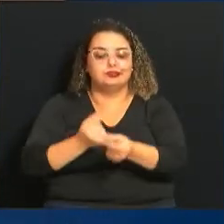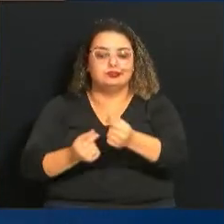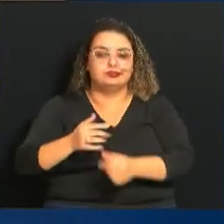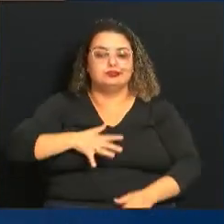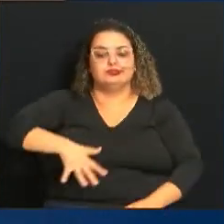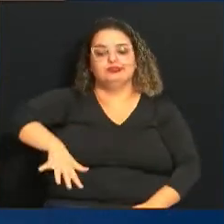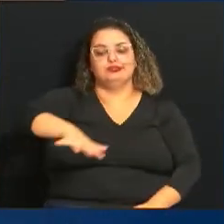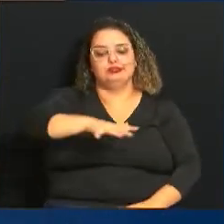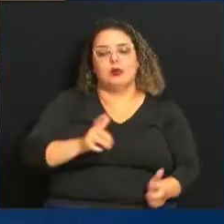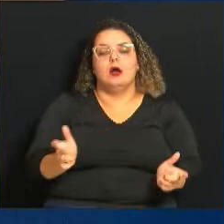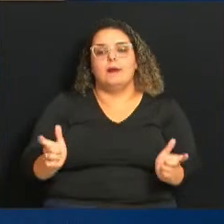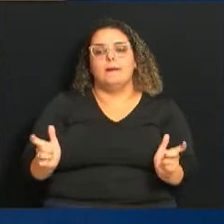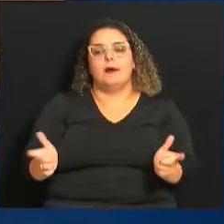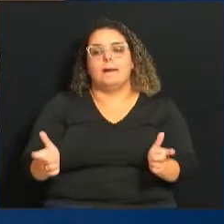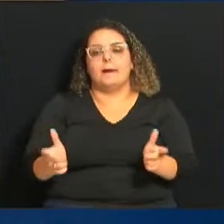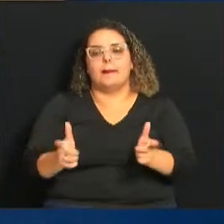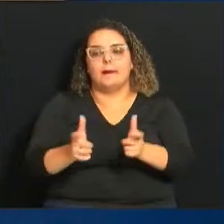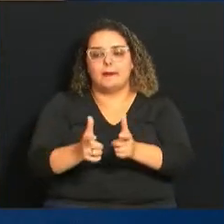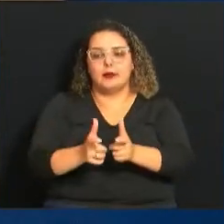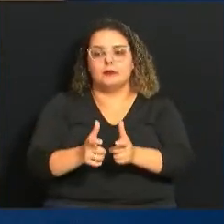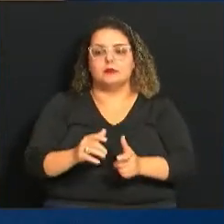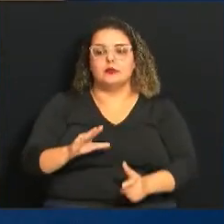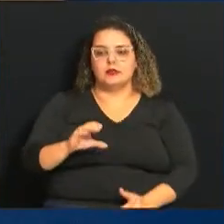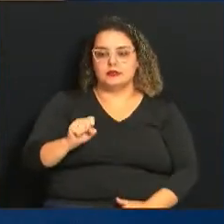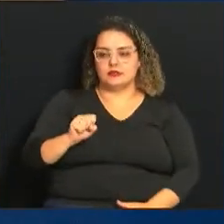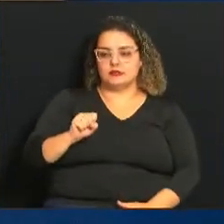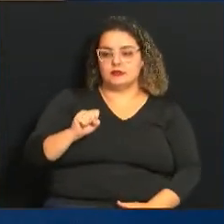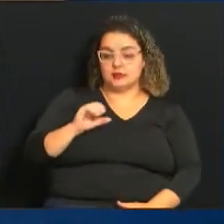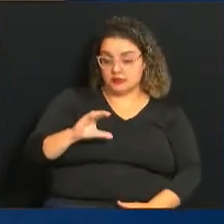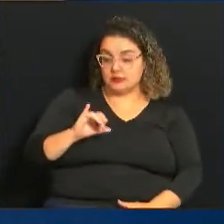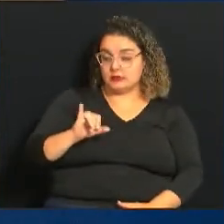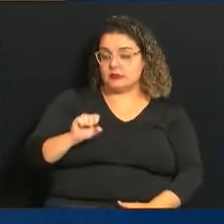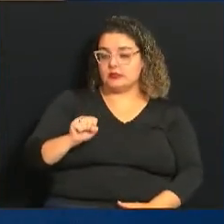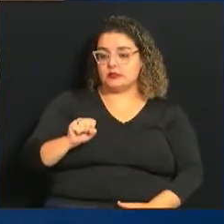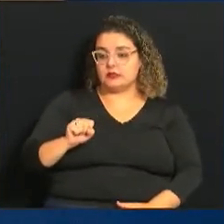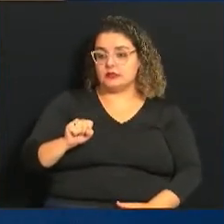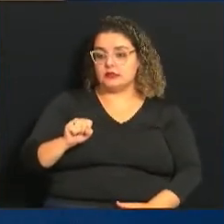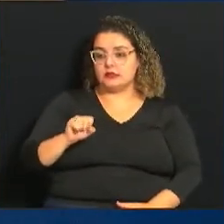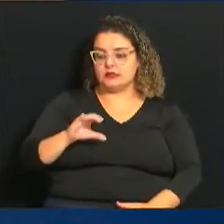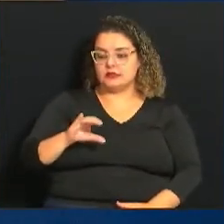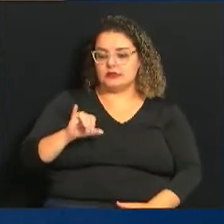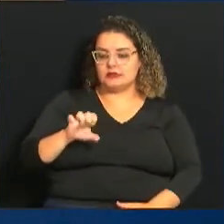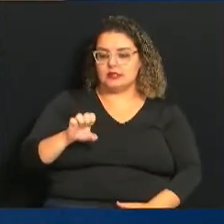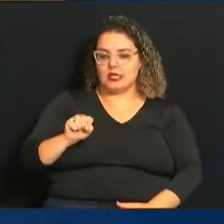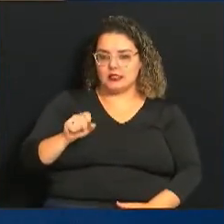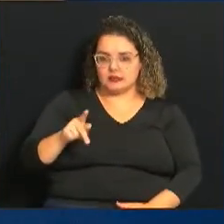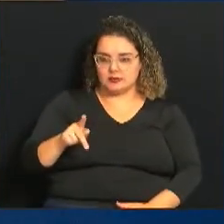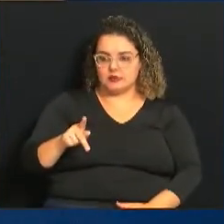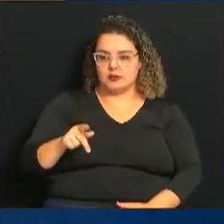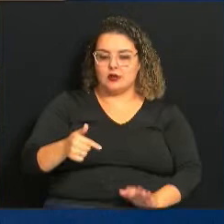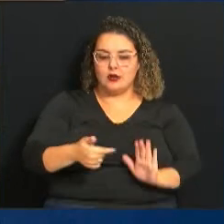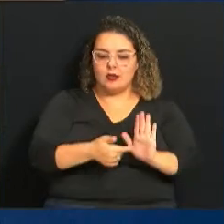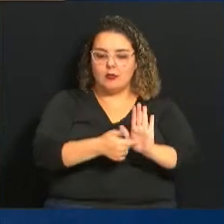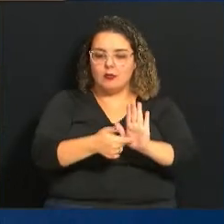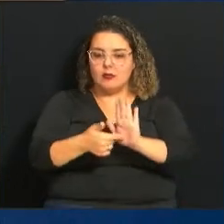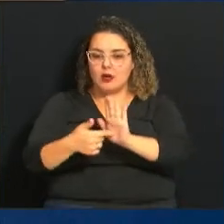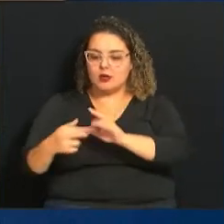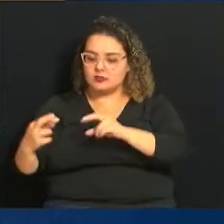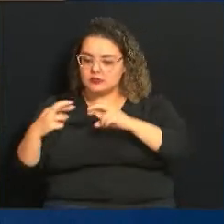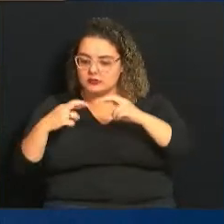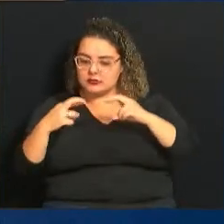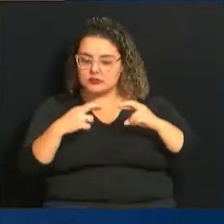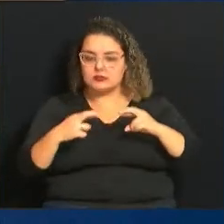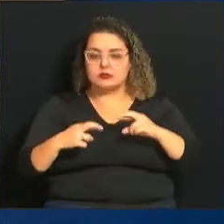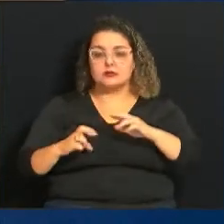A sondagem do CIESP Campinas agora, de abril, mostra que as empresas, os empresários